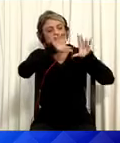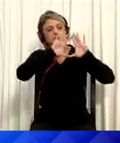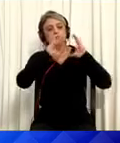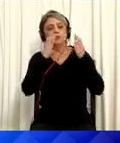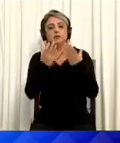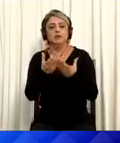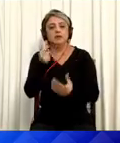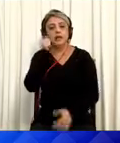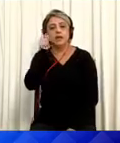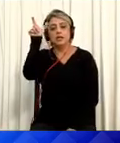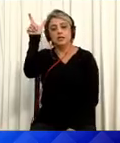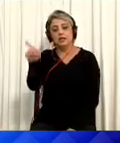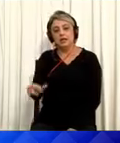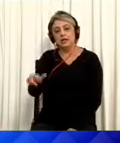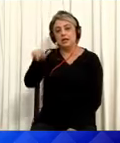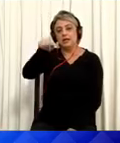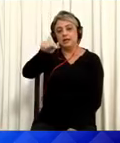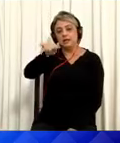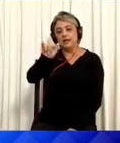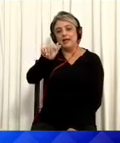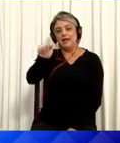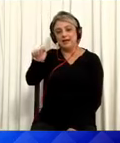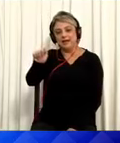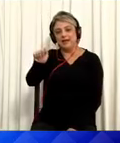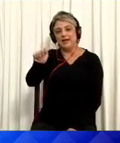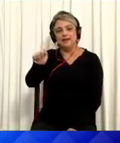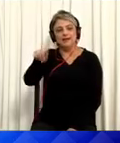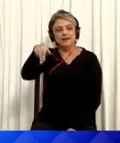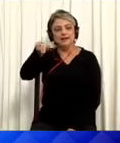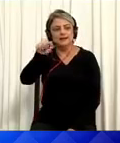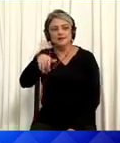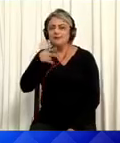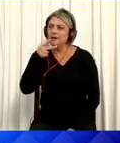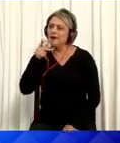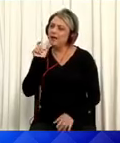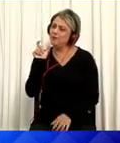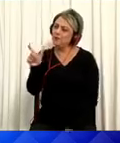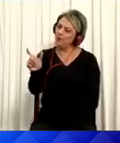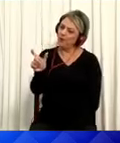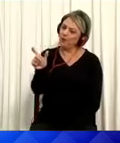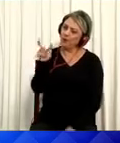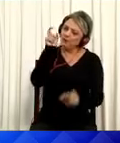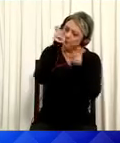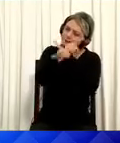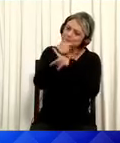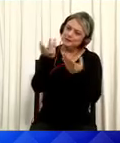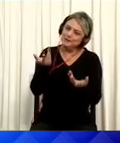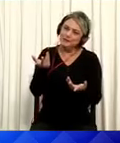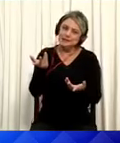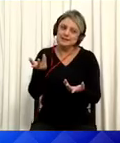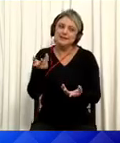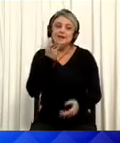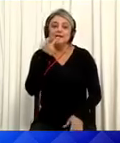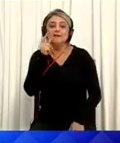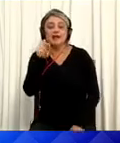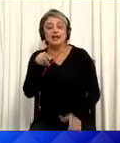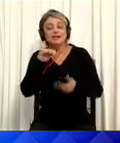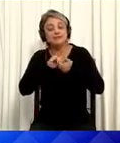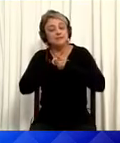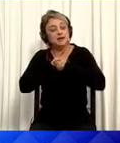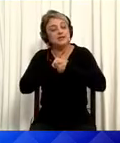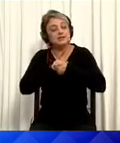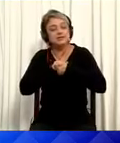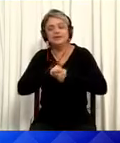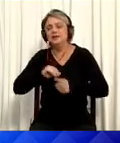pessoa da Nayá, né? Eu tô com dificuldade para falar seu nome, da Nayá, e dizer que essa parceria ela